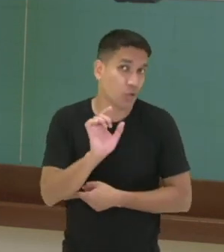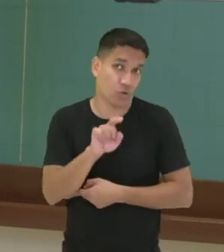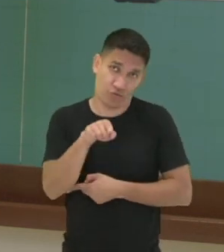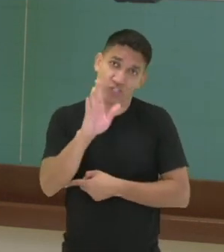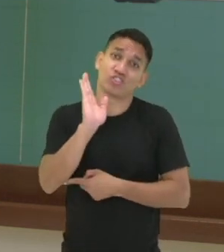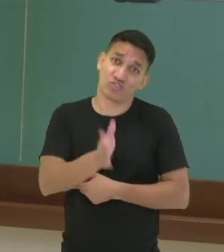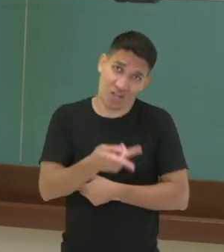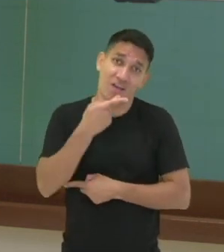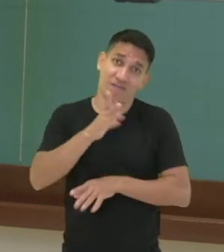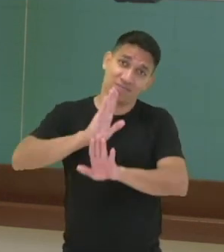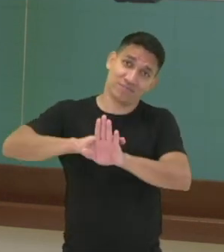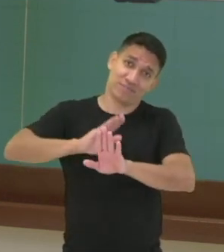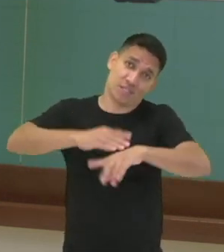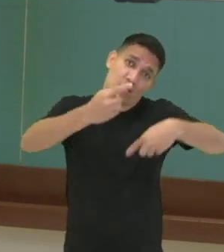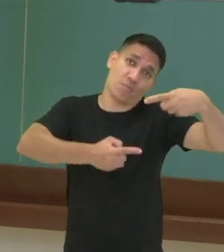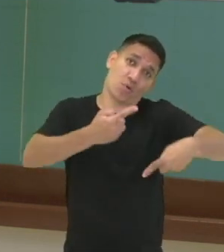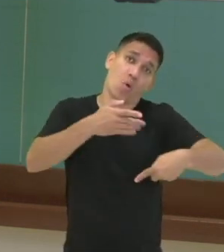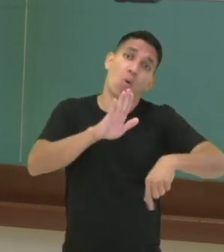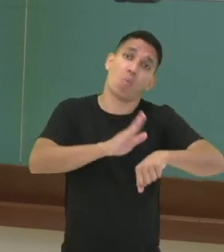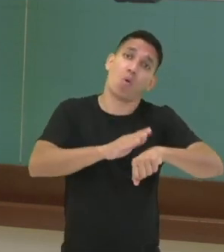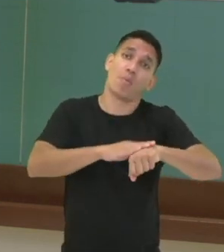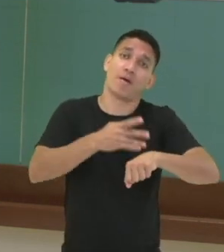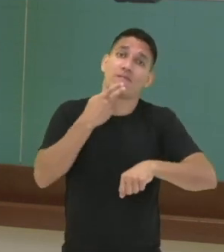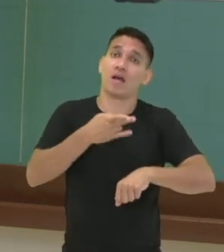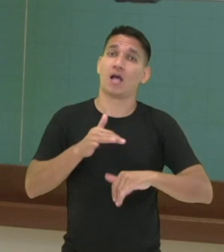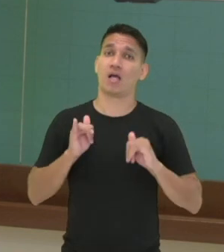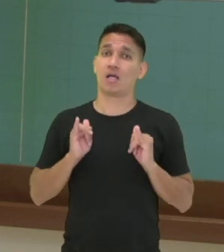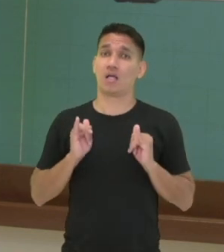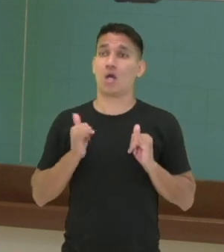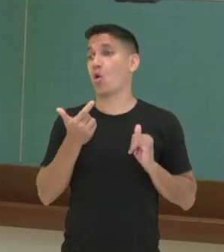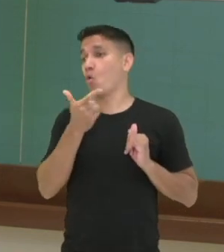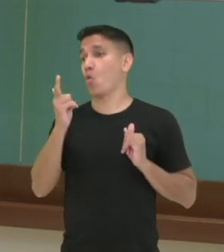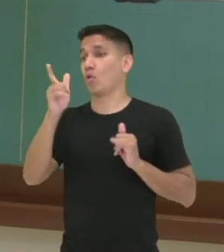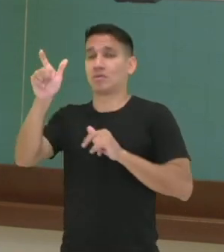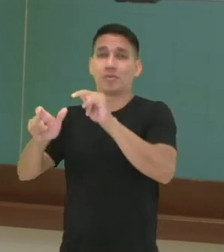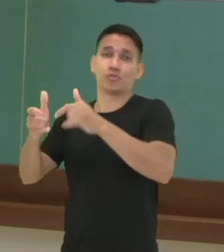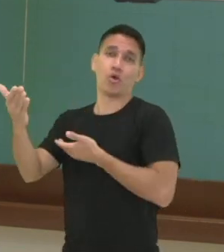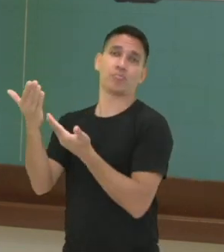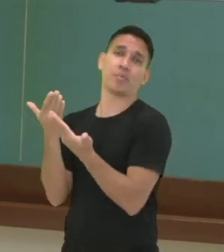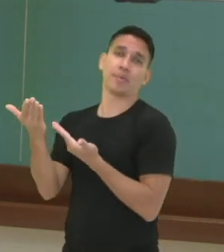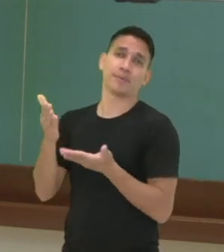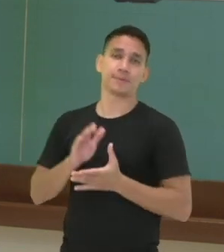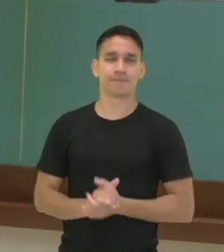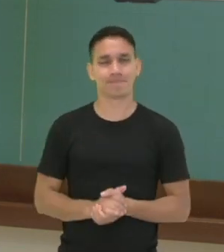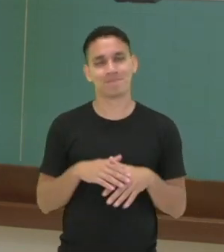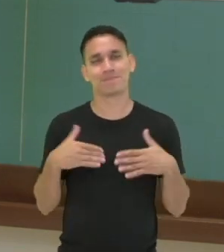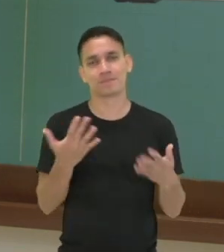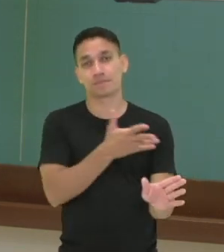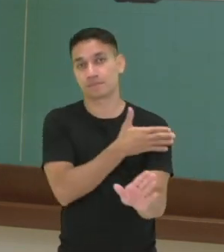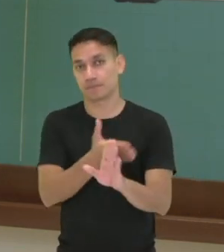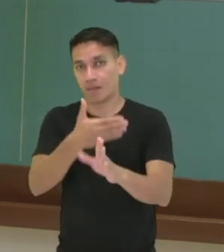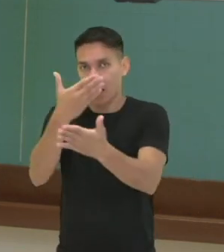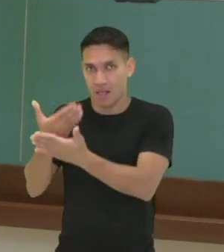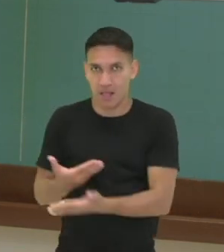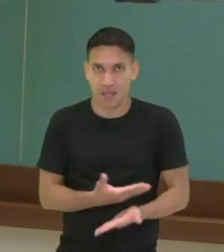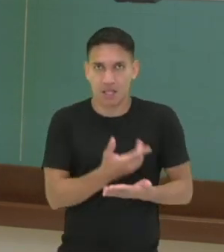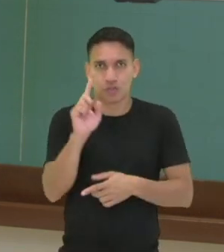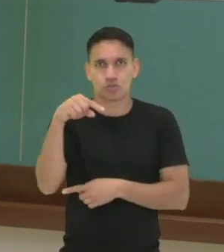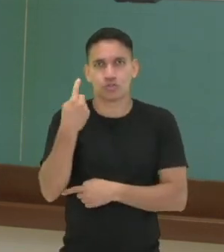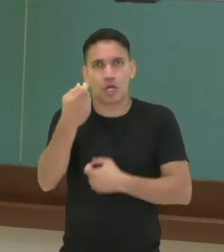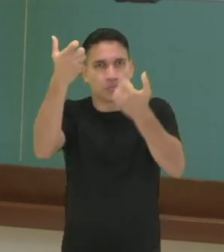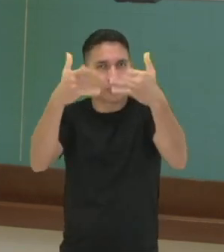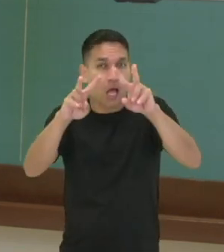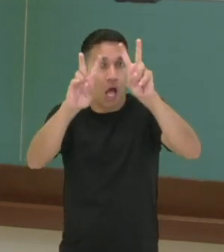está fazendo política quando convive com outras pessoas, certo? Então, nessa aula discutimos a invenção